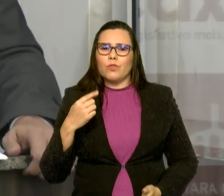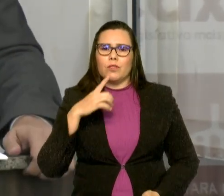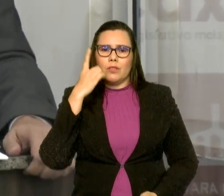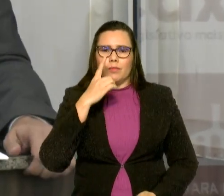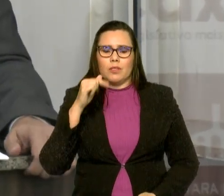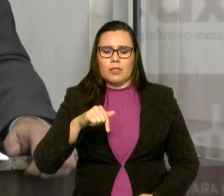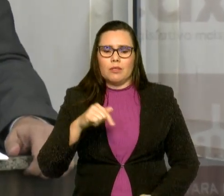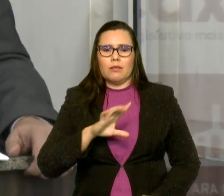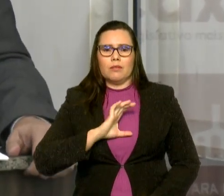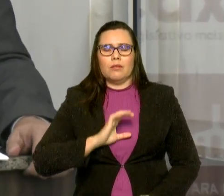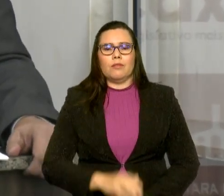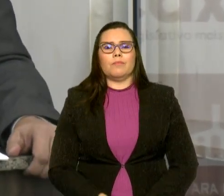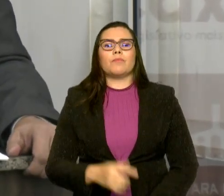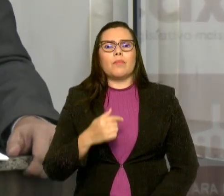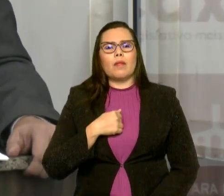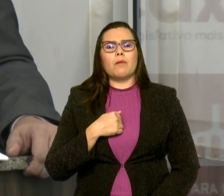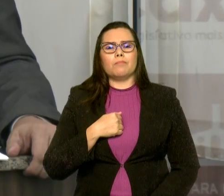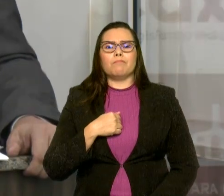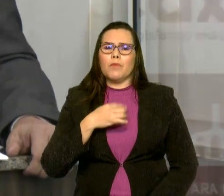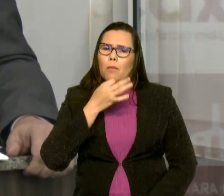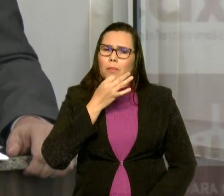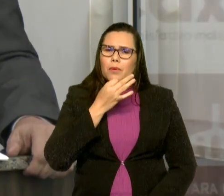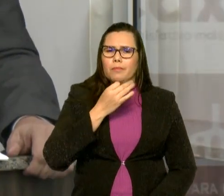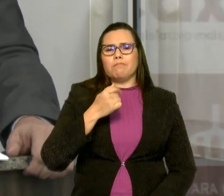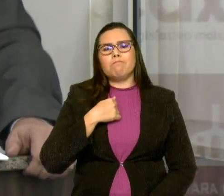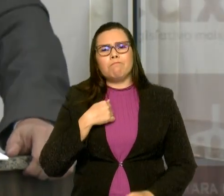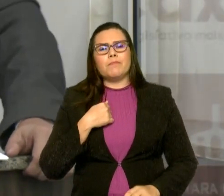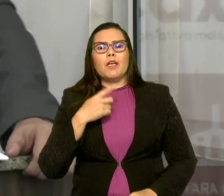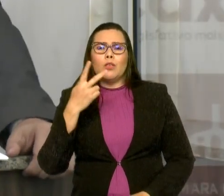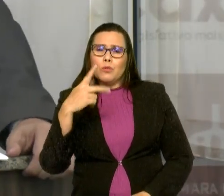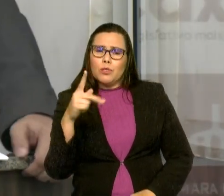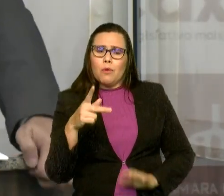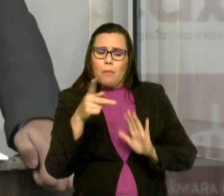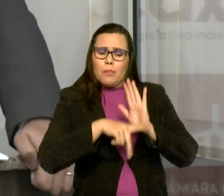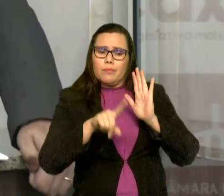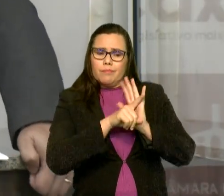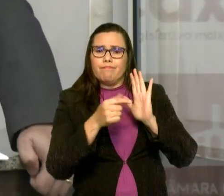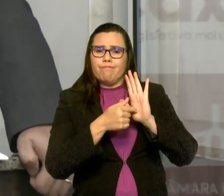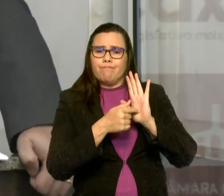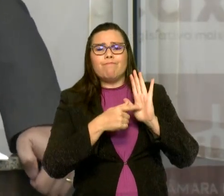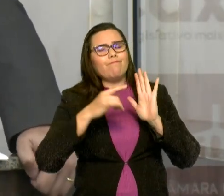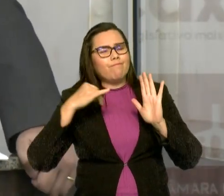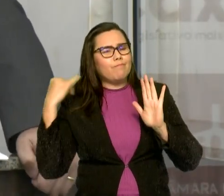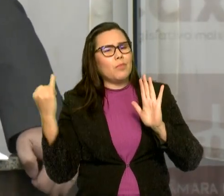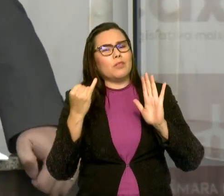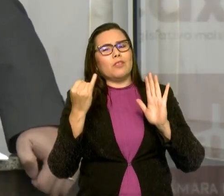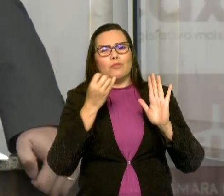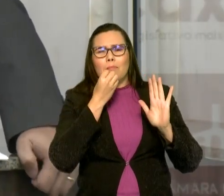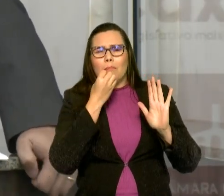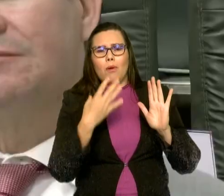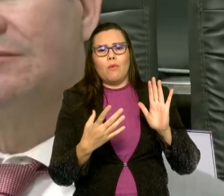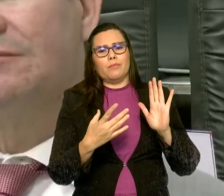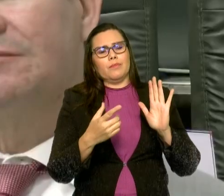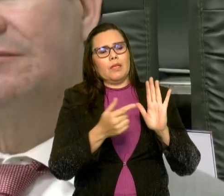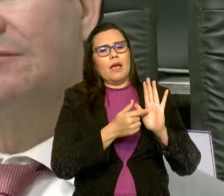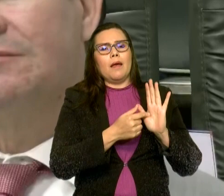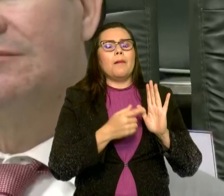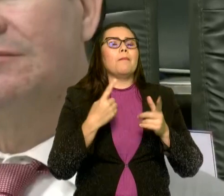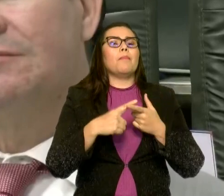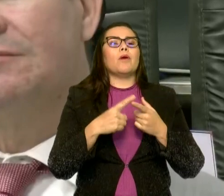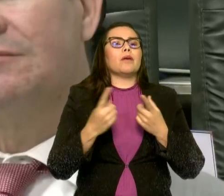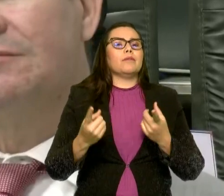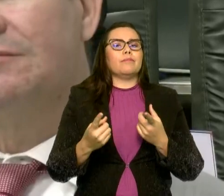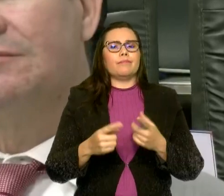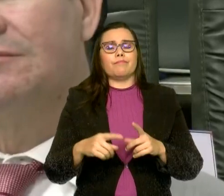essa sua iniciativa, porque ela traz vários aspectos que são extremamente positivos. A primeira é que ela remete a uma outra